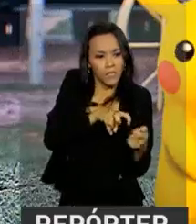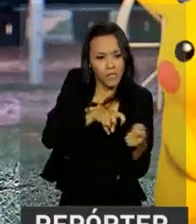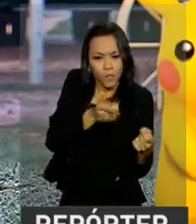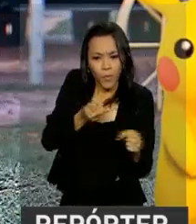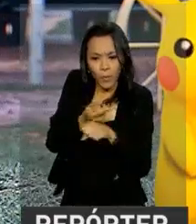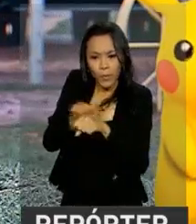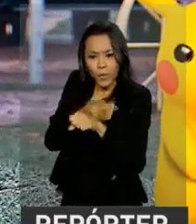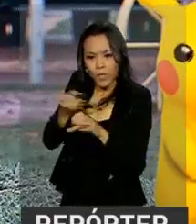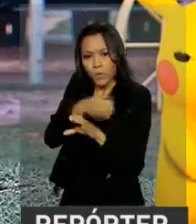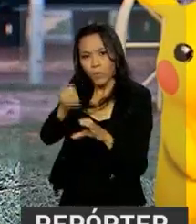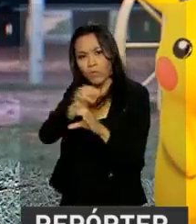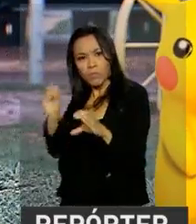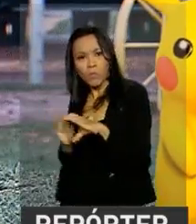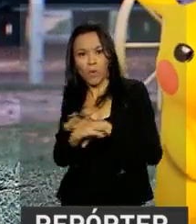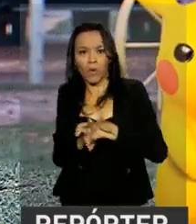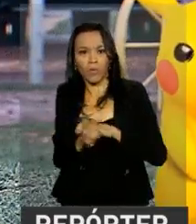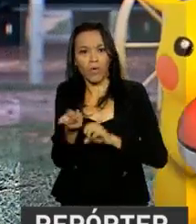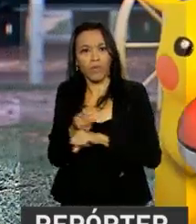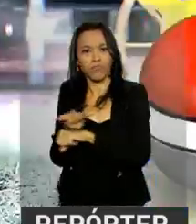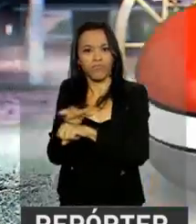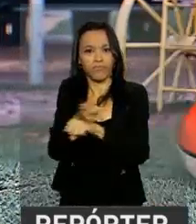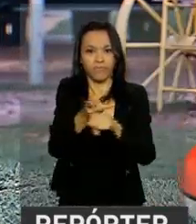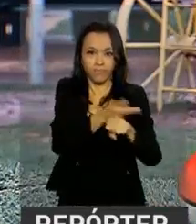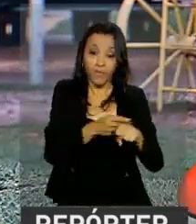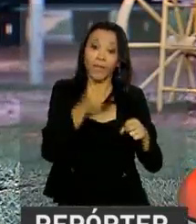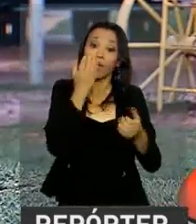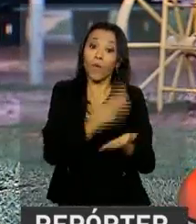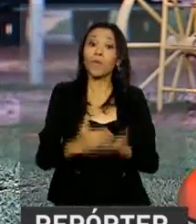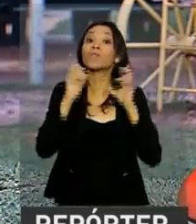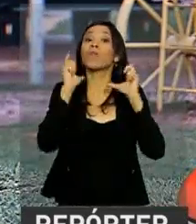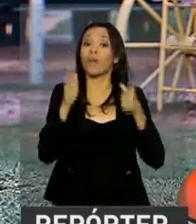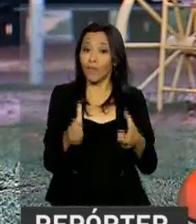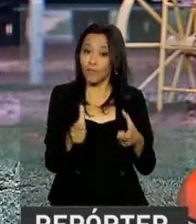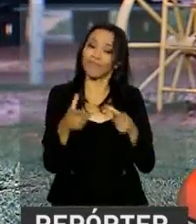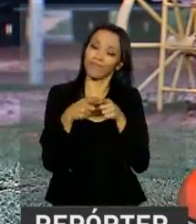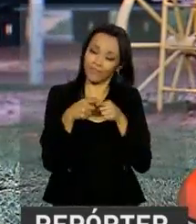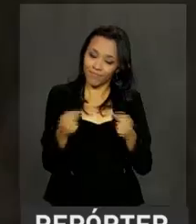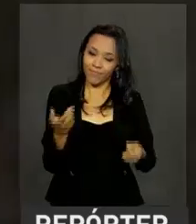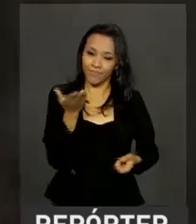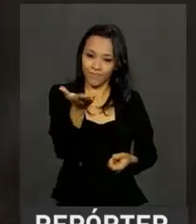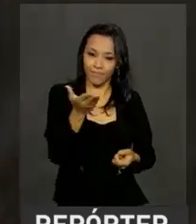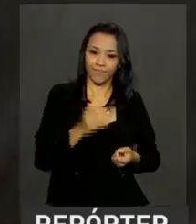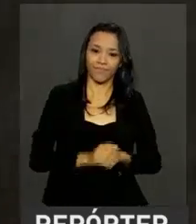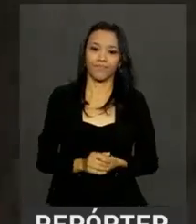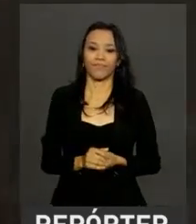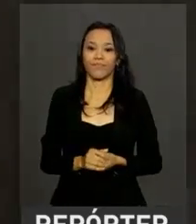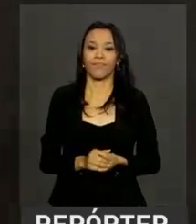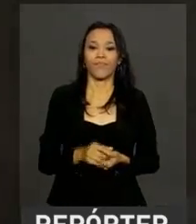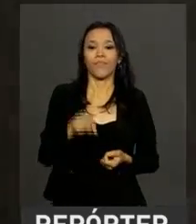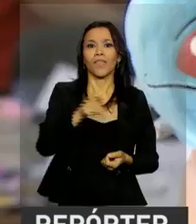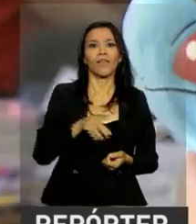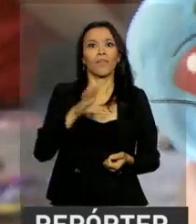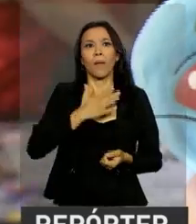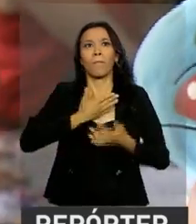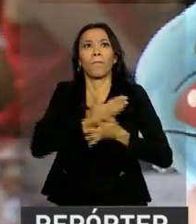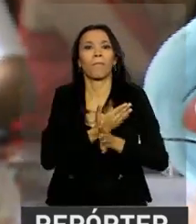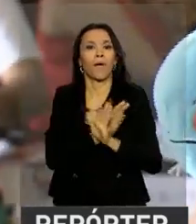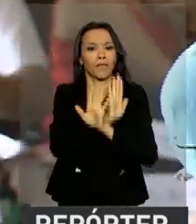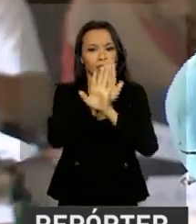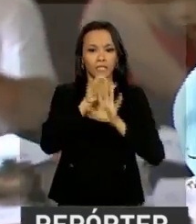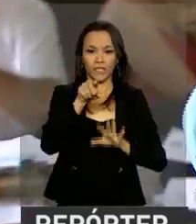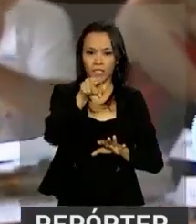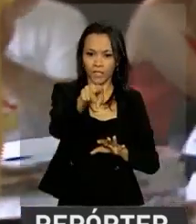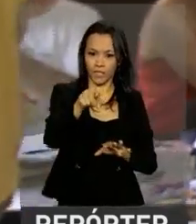busca pelas criaturas. E ele teve origem justamente no Japão. Uma paixão que vai além das